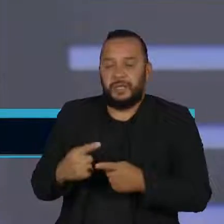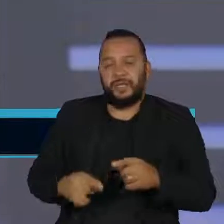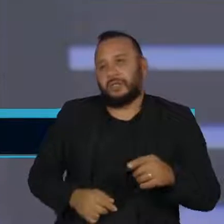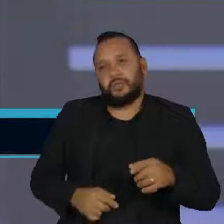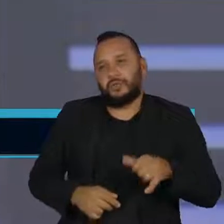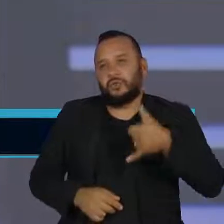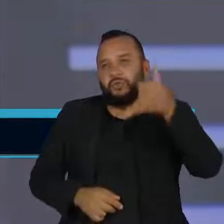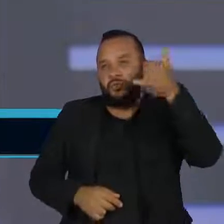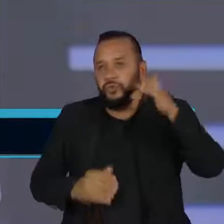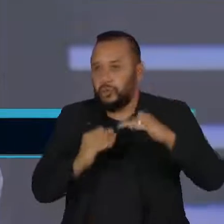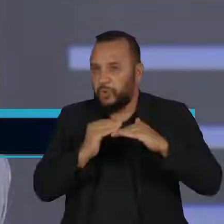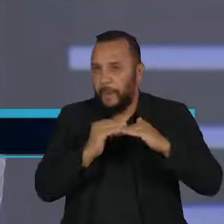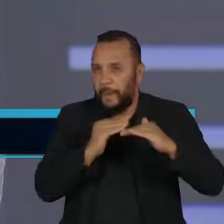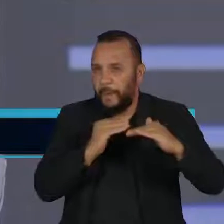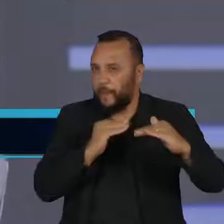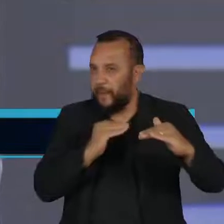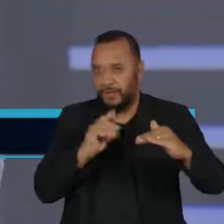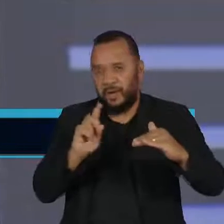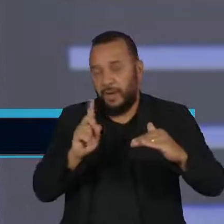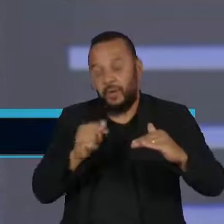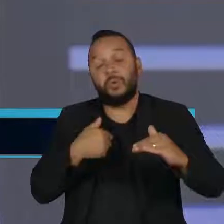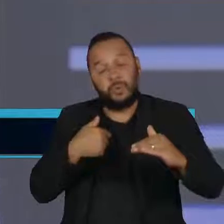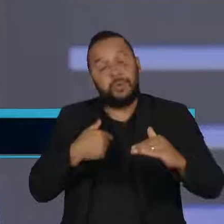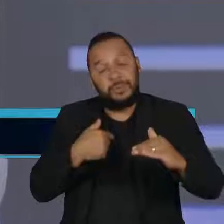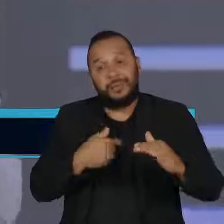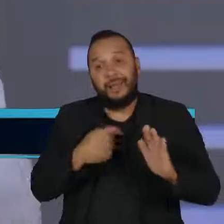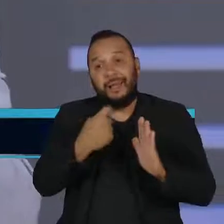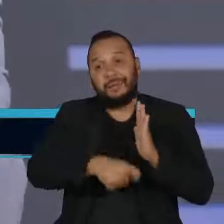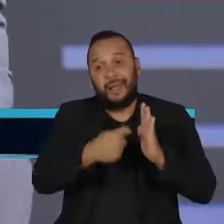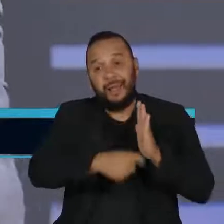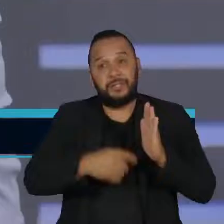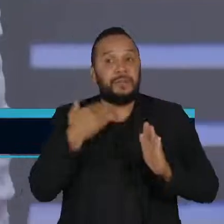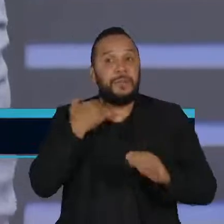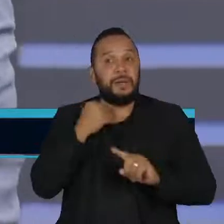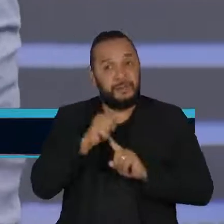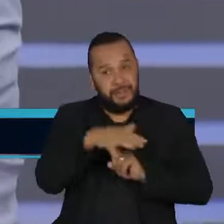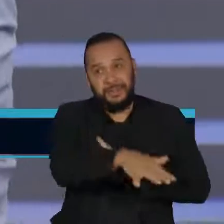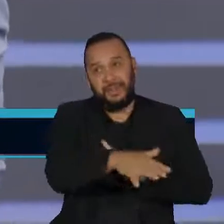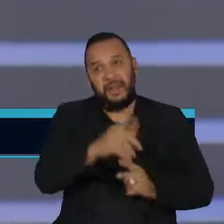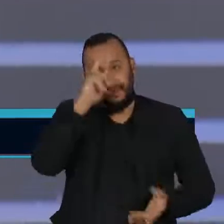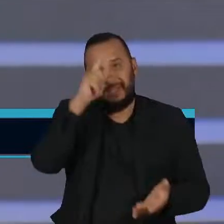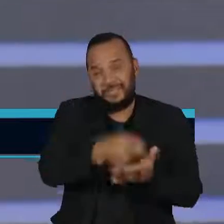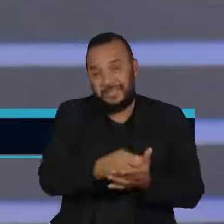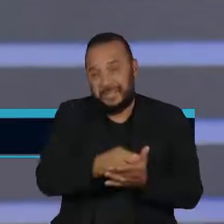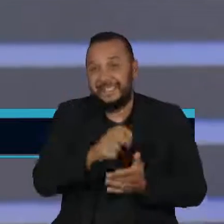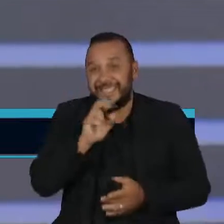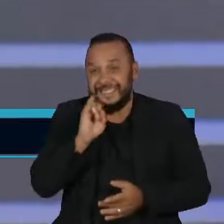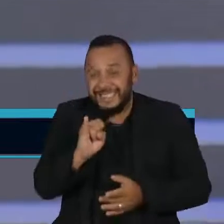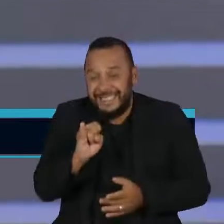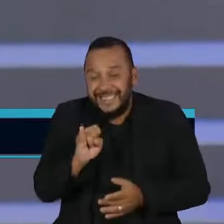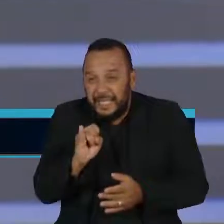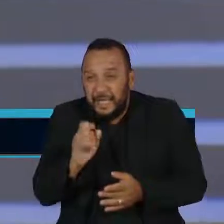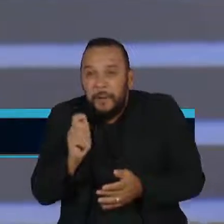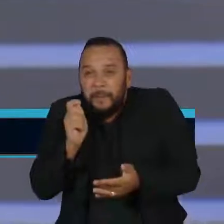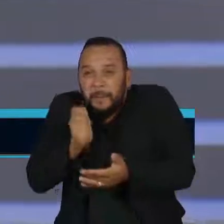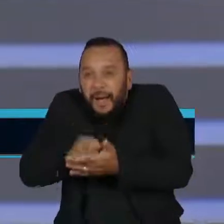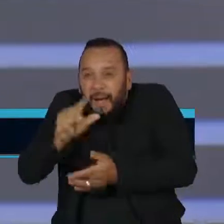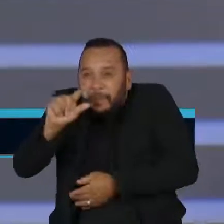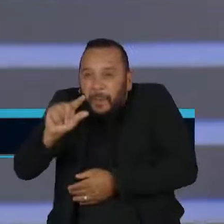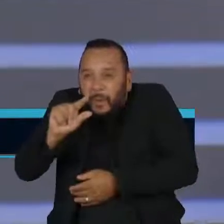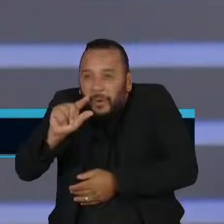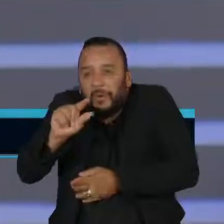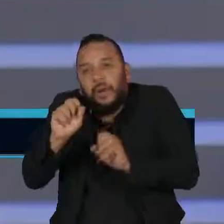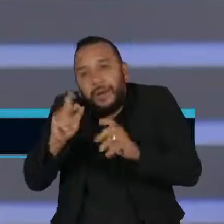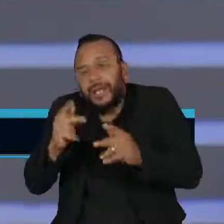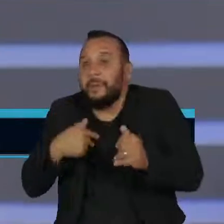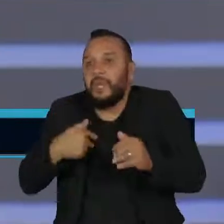para essa empresa. Certo? Ele vai de acordo com a taxa de juros que o Banco Central define trimestre a trimestre. Então, os juros ficaram muito altos e